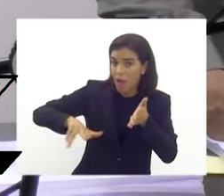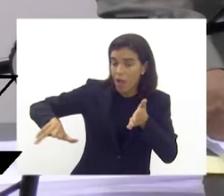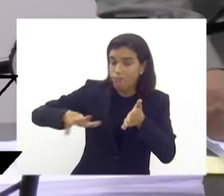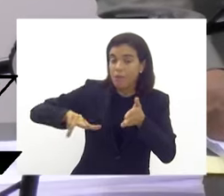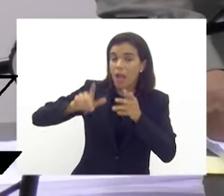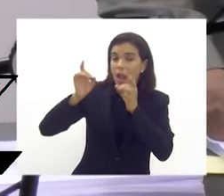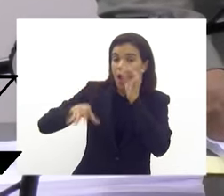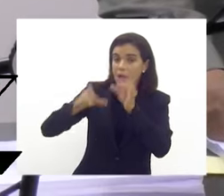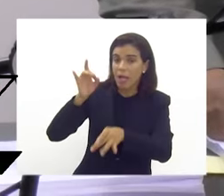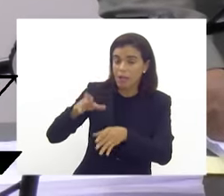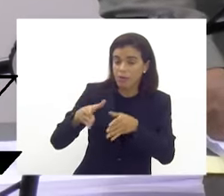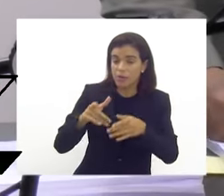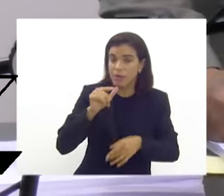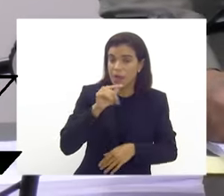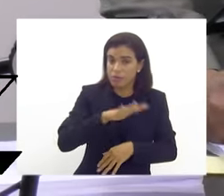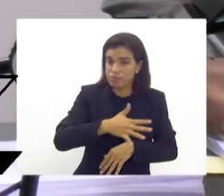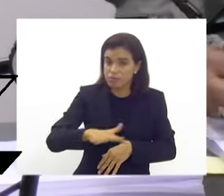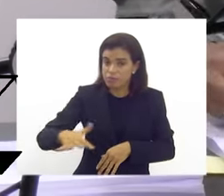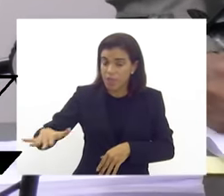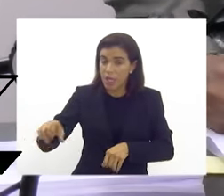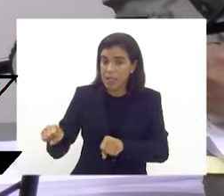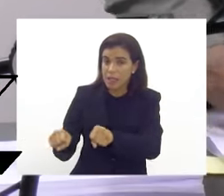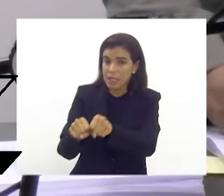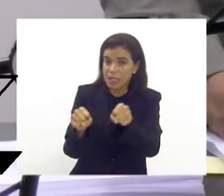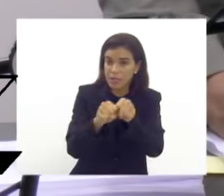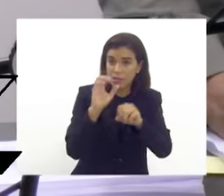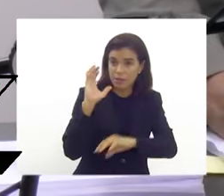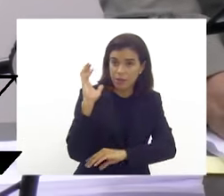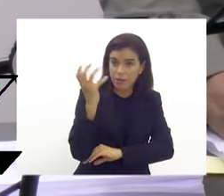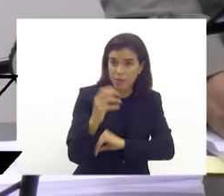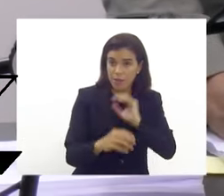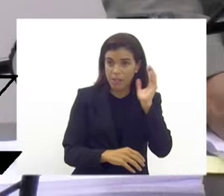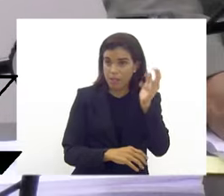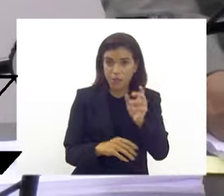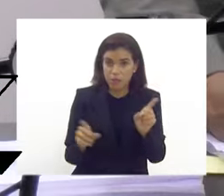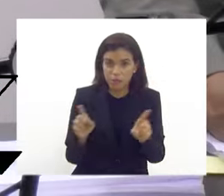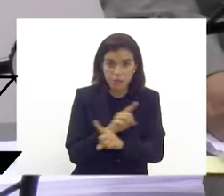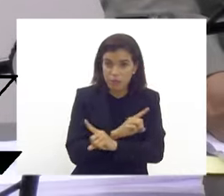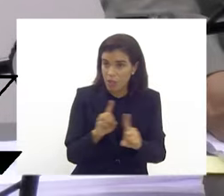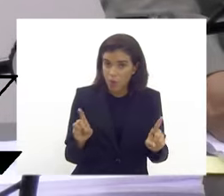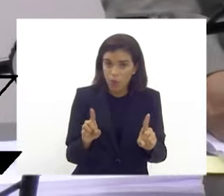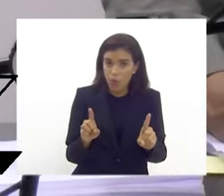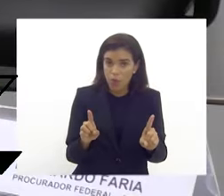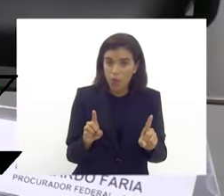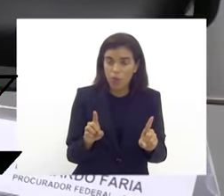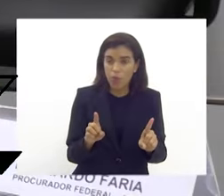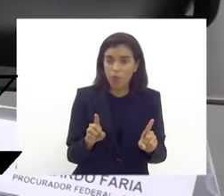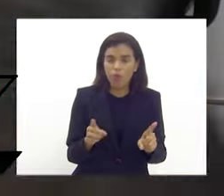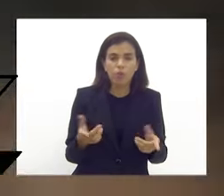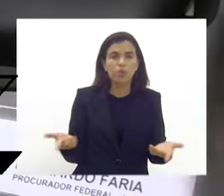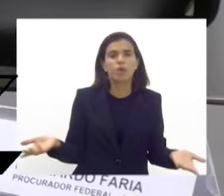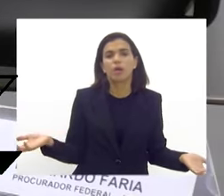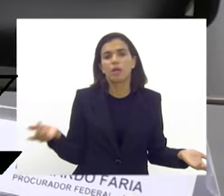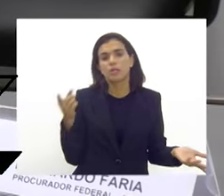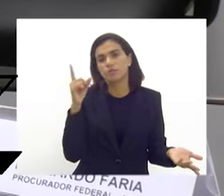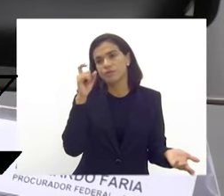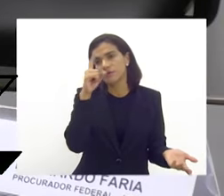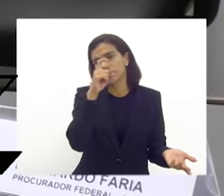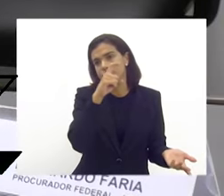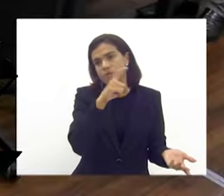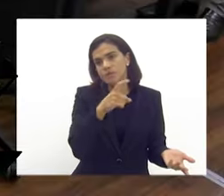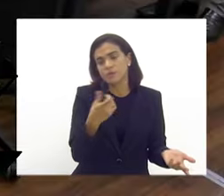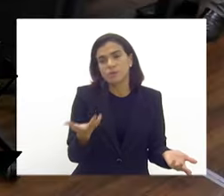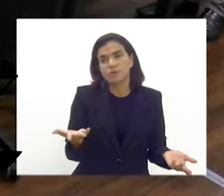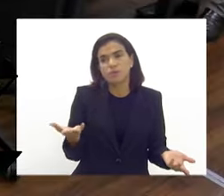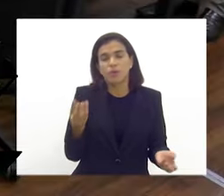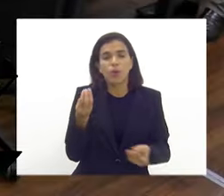risco eminente ou mesma ocorrência degradação ambiental já em andamento não senhor não reconhece isso difícil como é